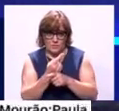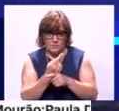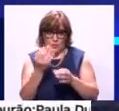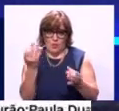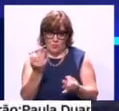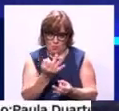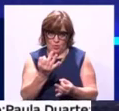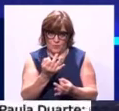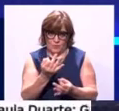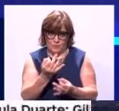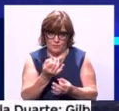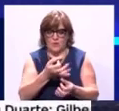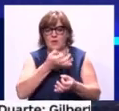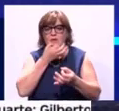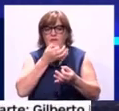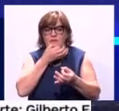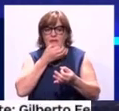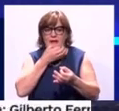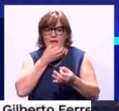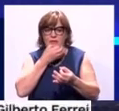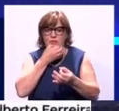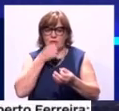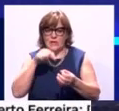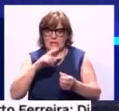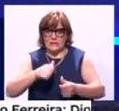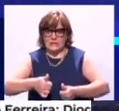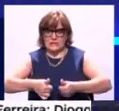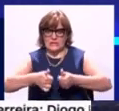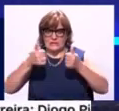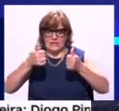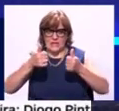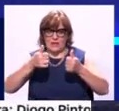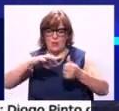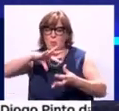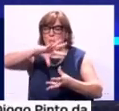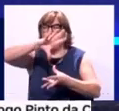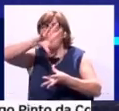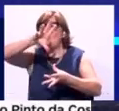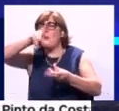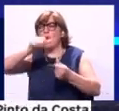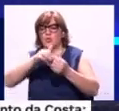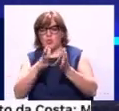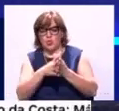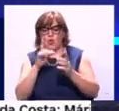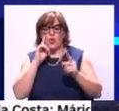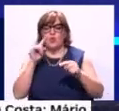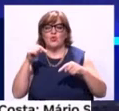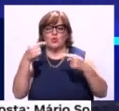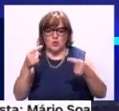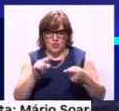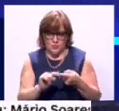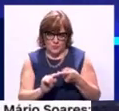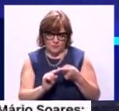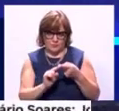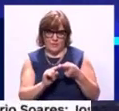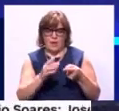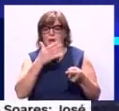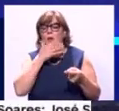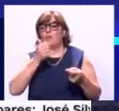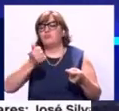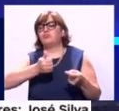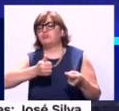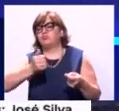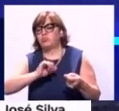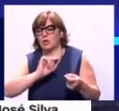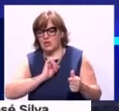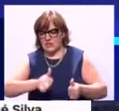o Porto é falado e badalado, a nossa cidade, pelo mundo fora, pela razão de turismo, pela beleza